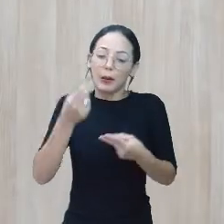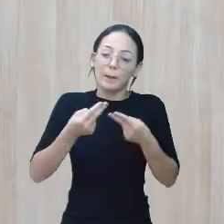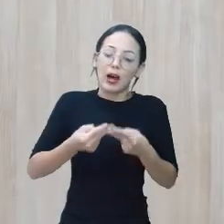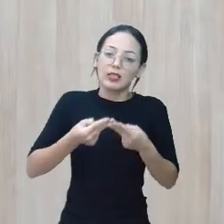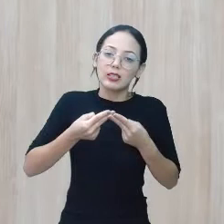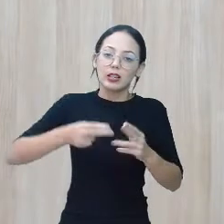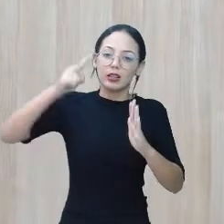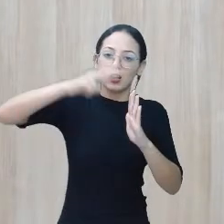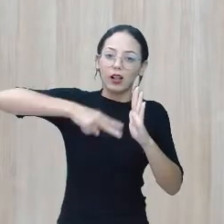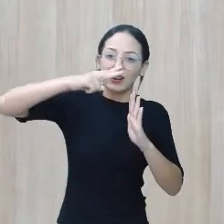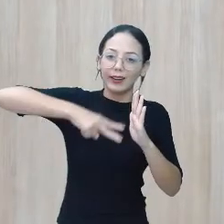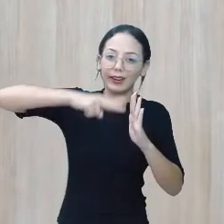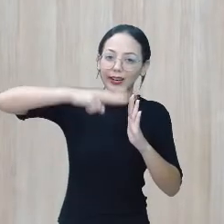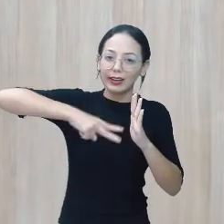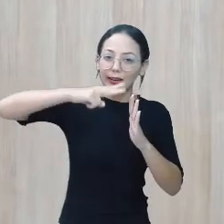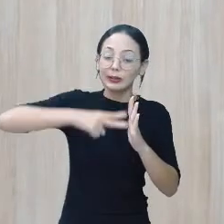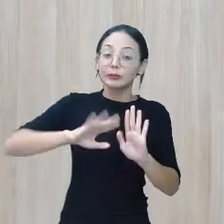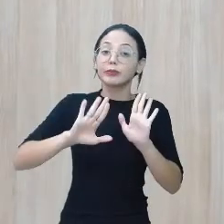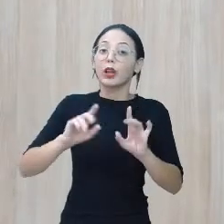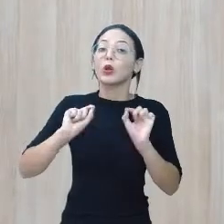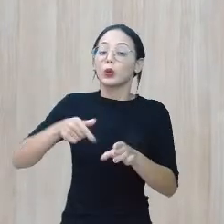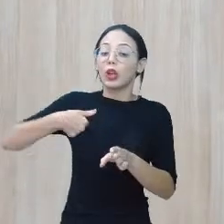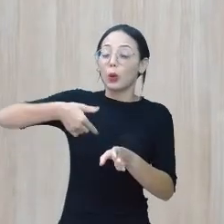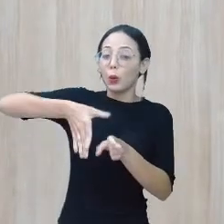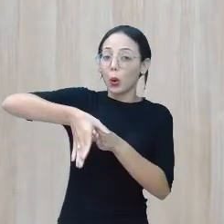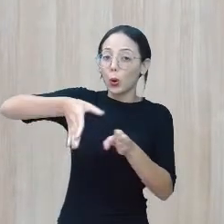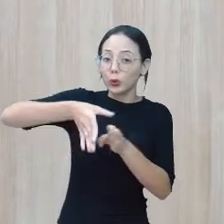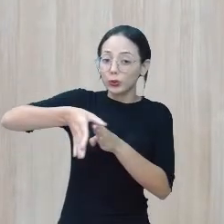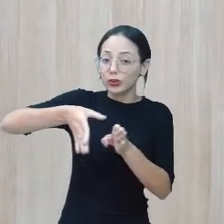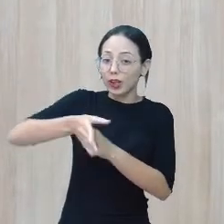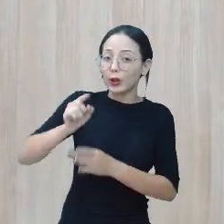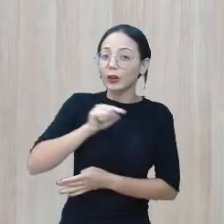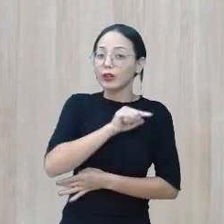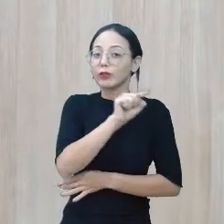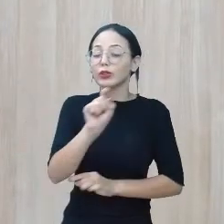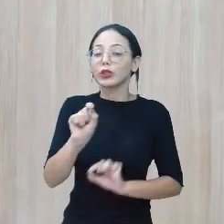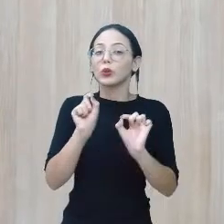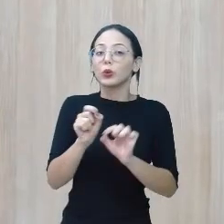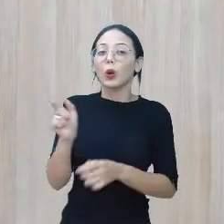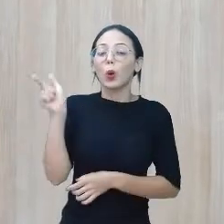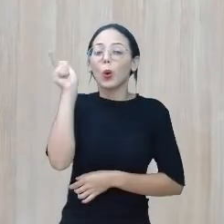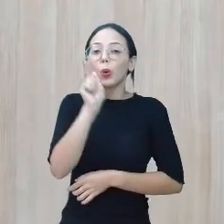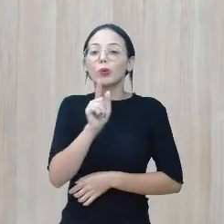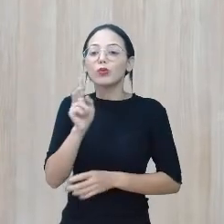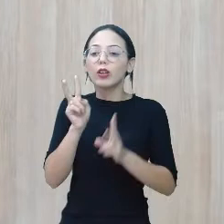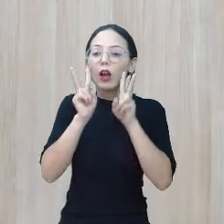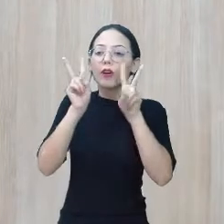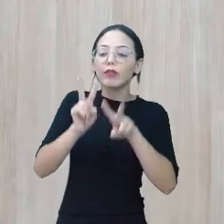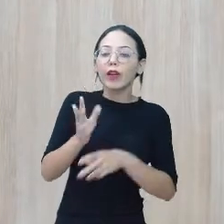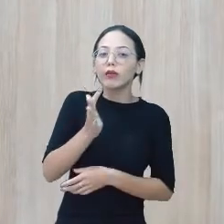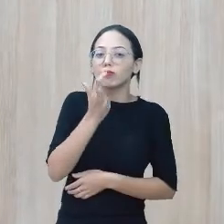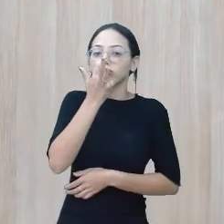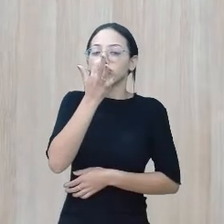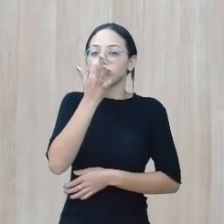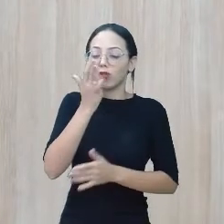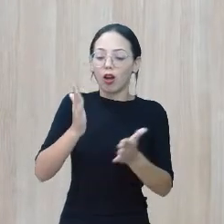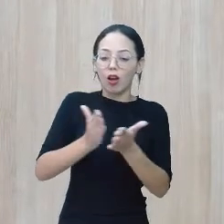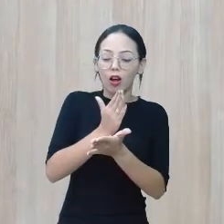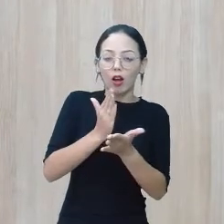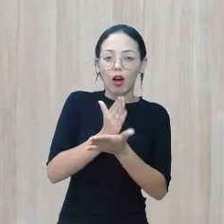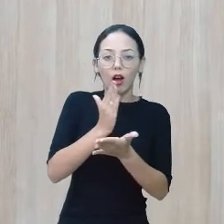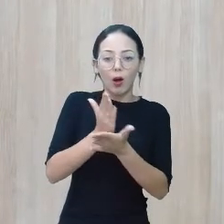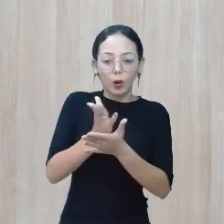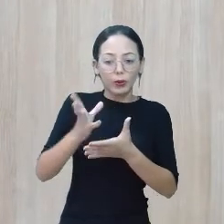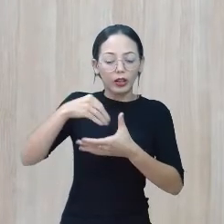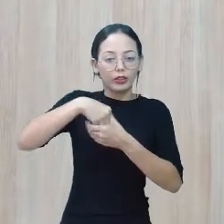obra, embora aconselho muitíssimo que você consiga consultar e ler a obra ficcional